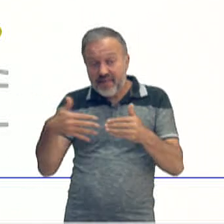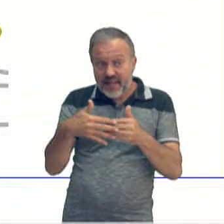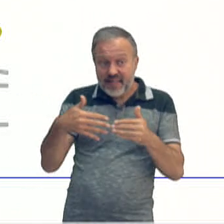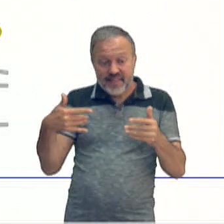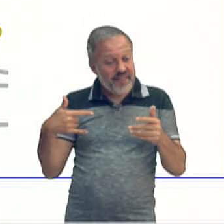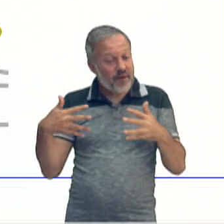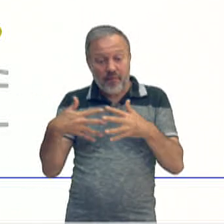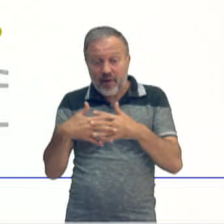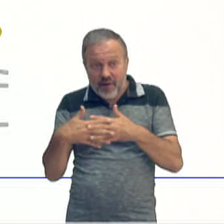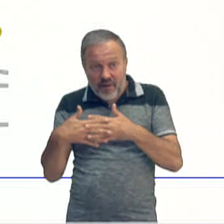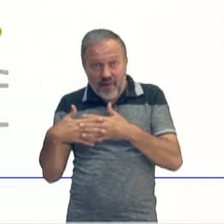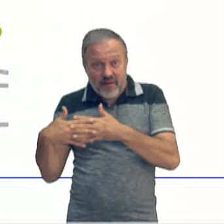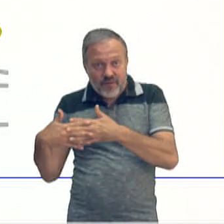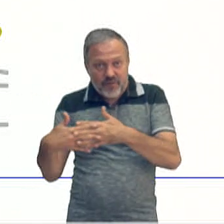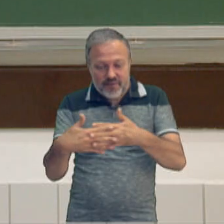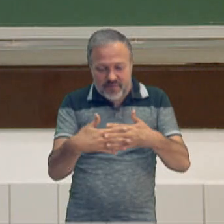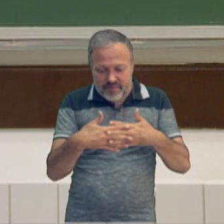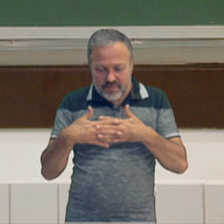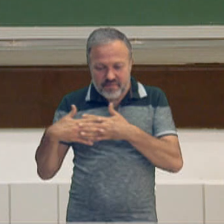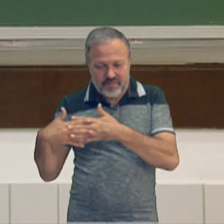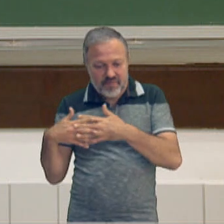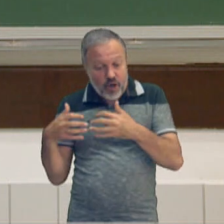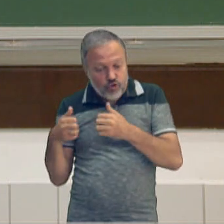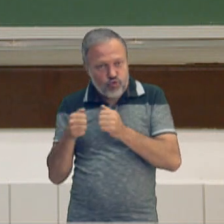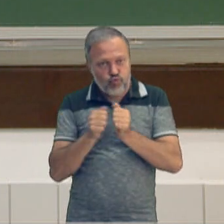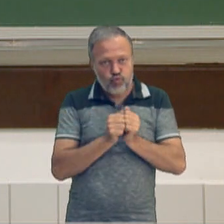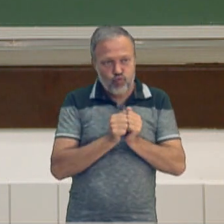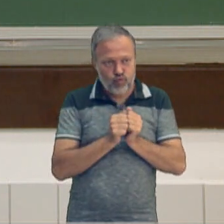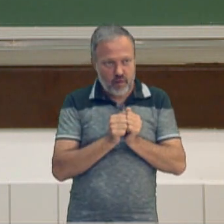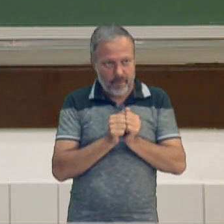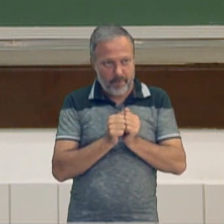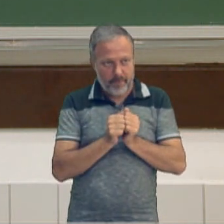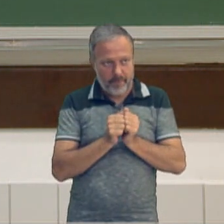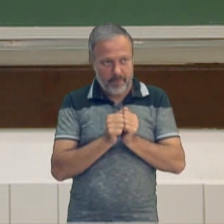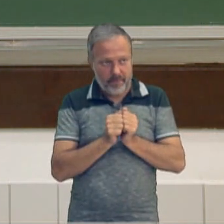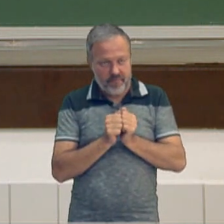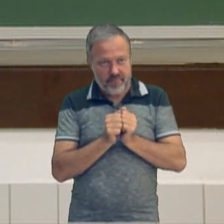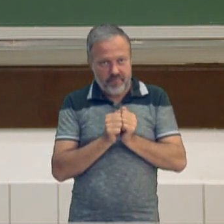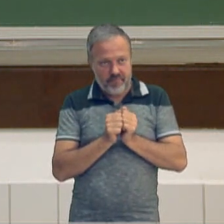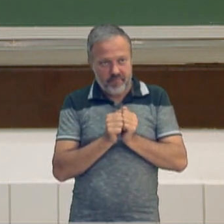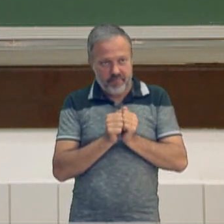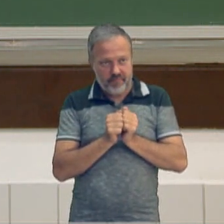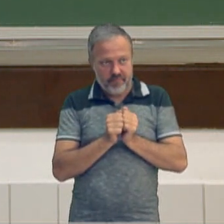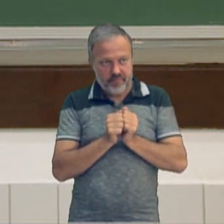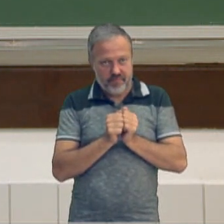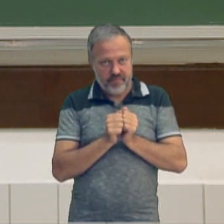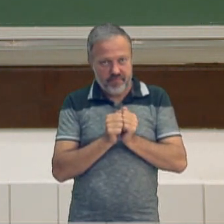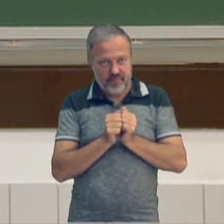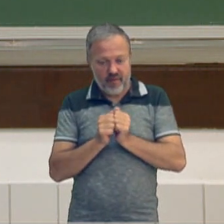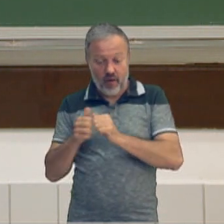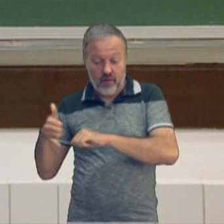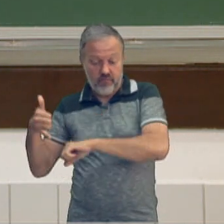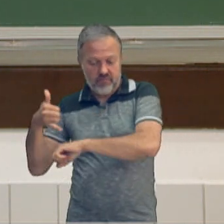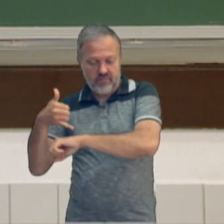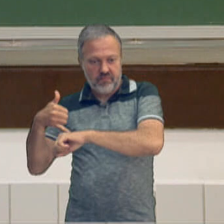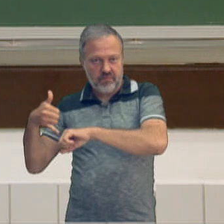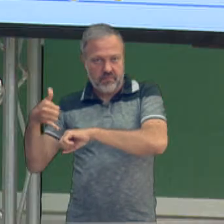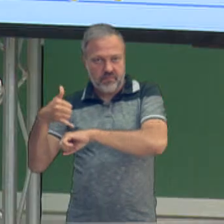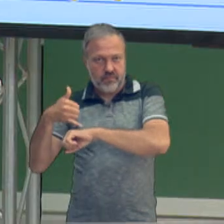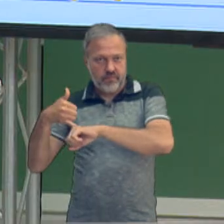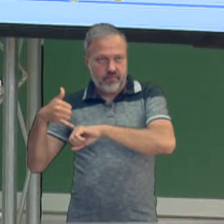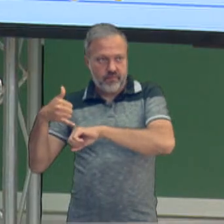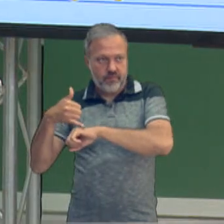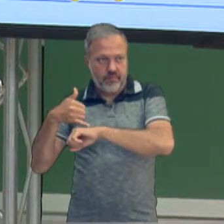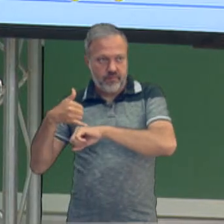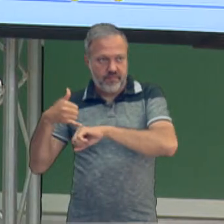com vocês. E chamou de hidrofóbico. E realmente, gente, óleos, lipídios são hidrofóbicos. O que isso significa?